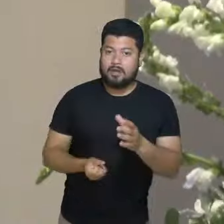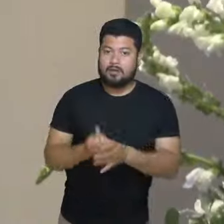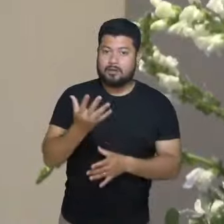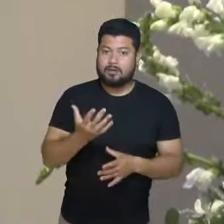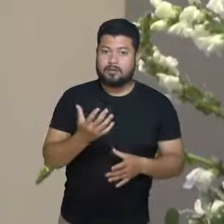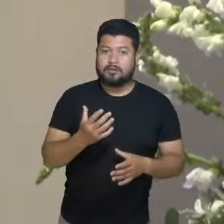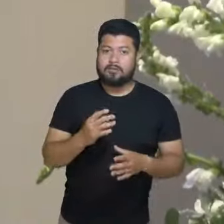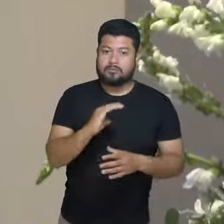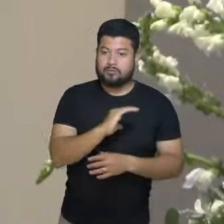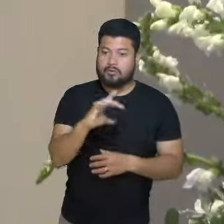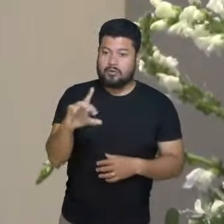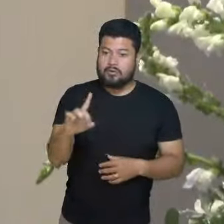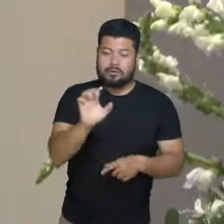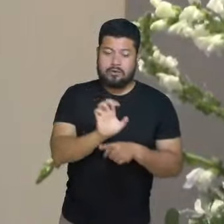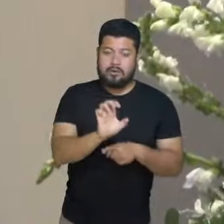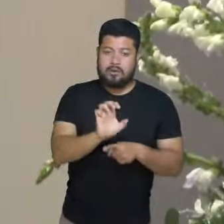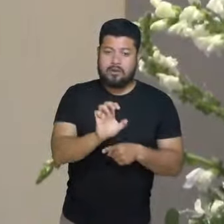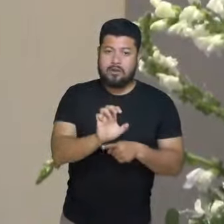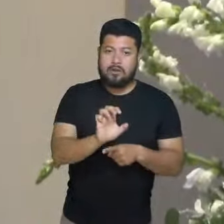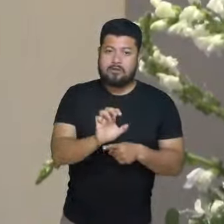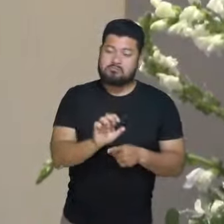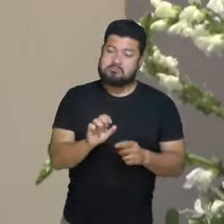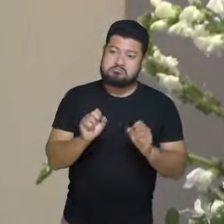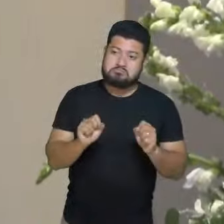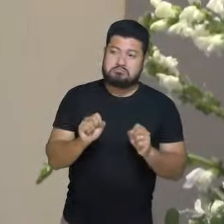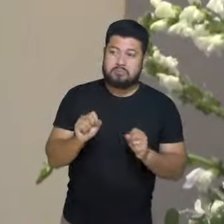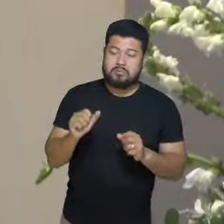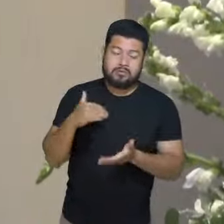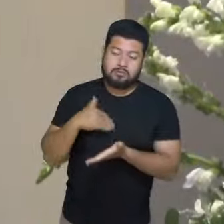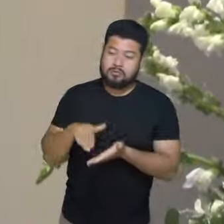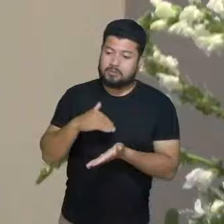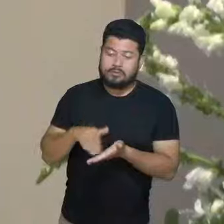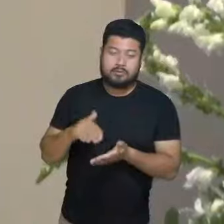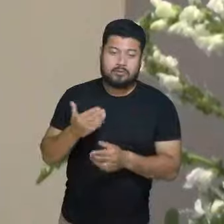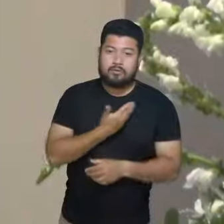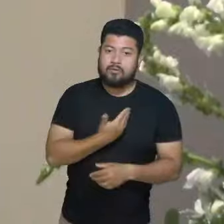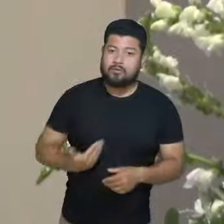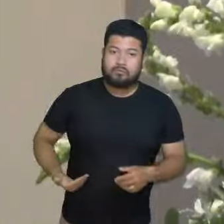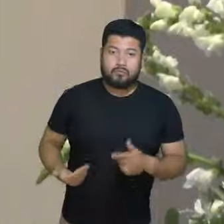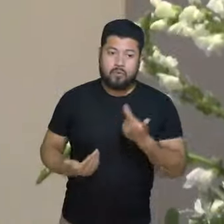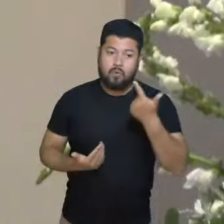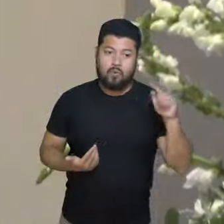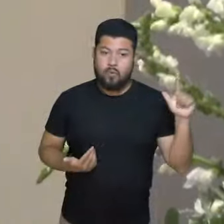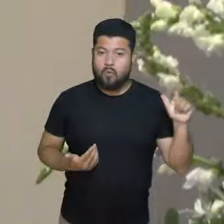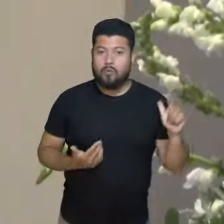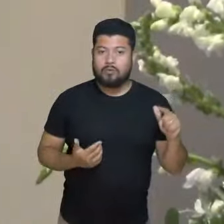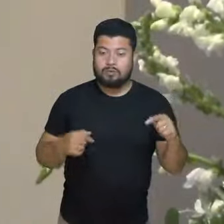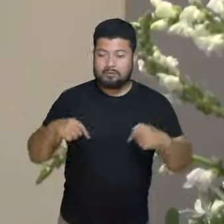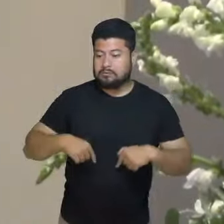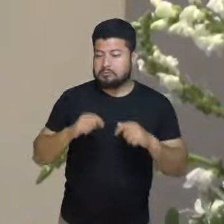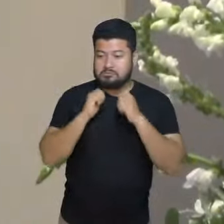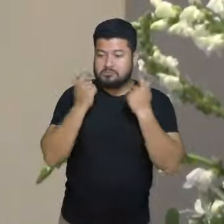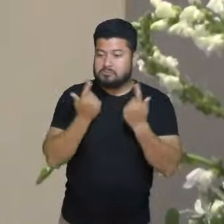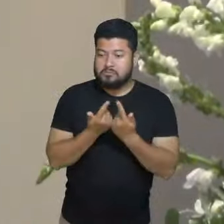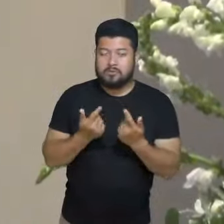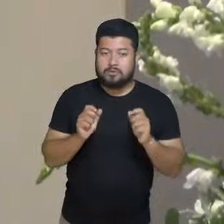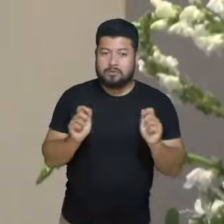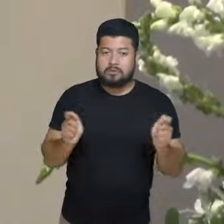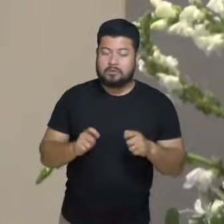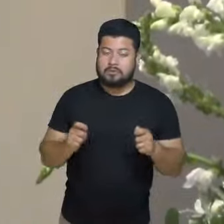coordenação Estadual que está através de uma Secretaria de governo ou aqui aqui mesmo na na própria no